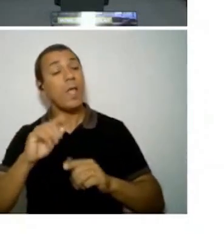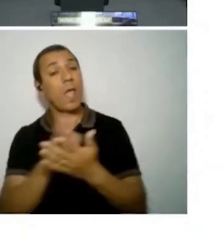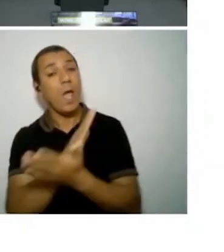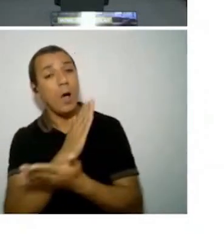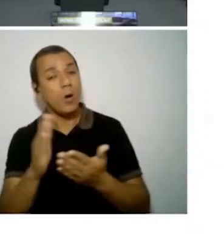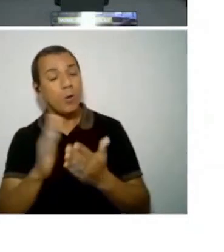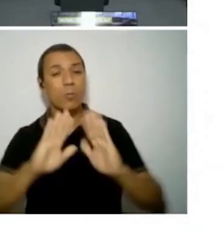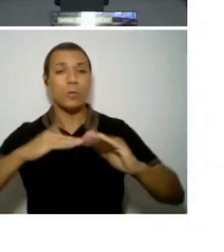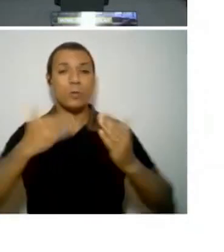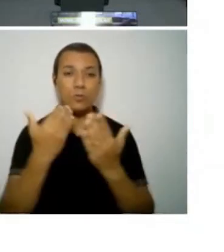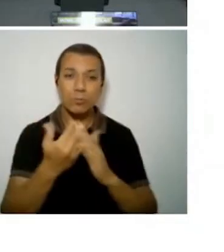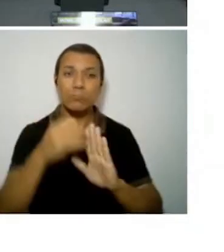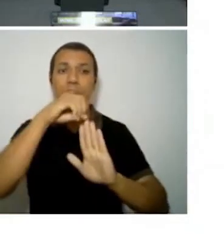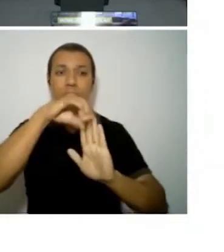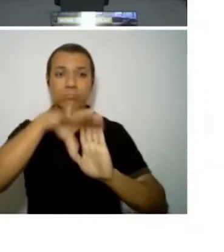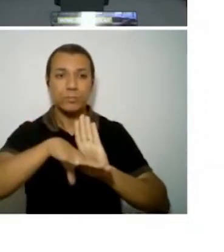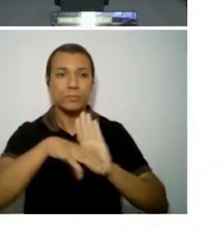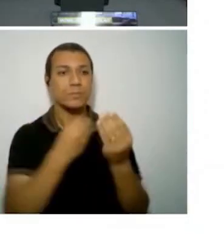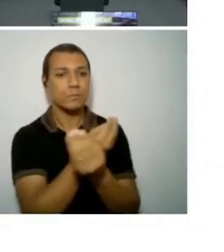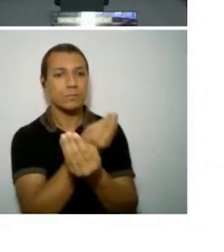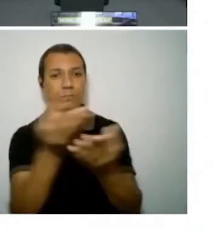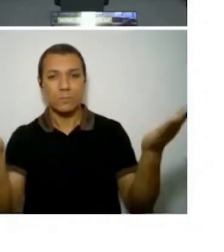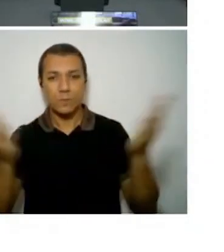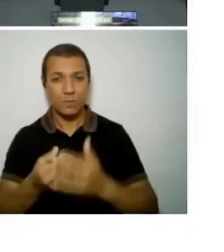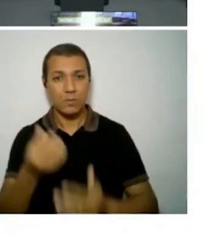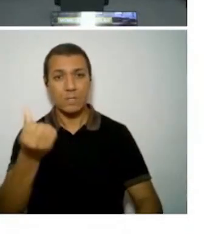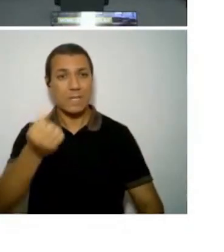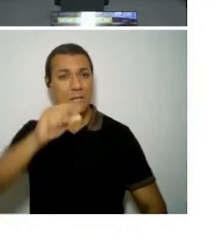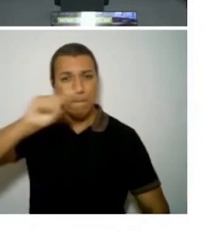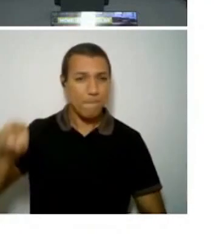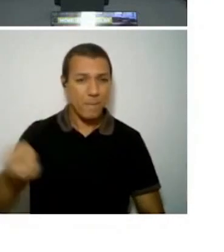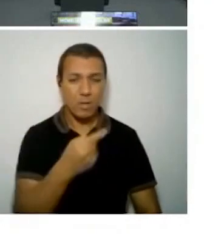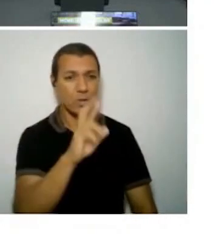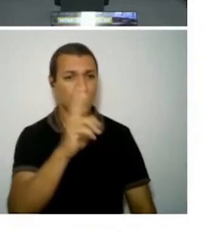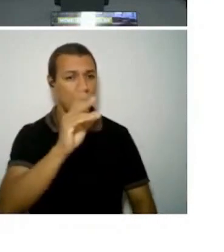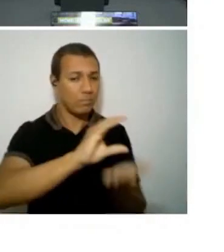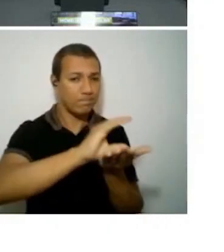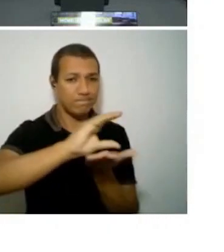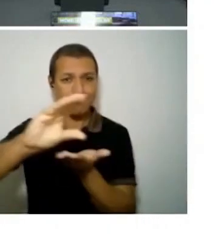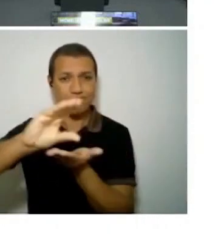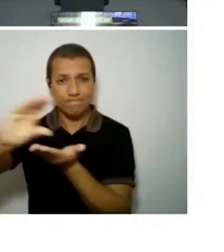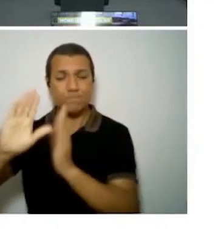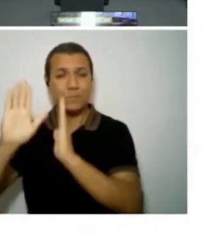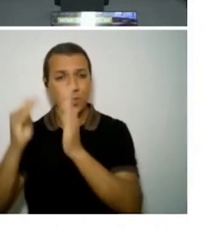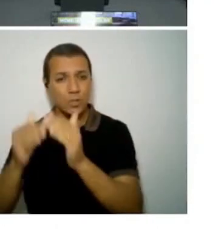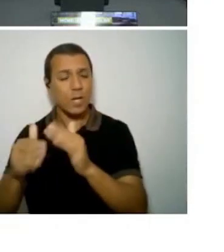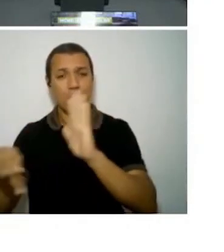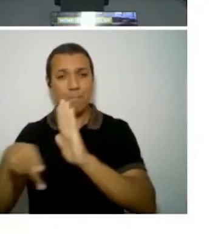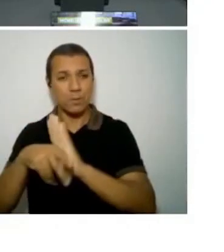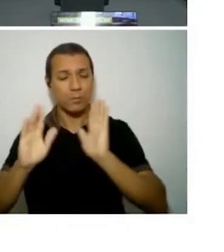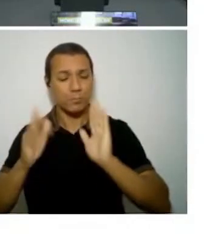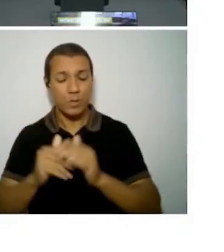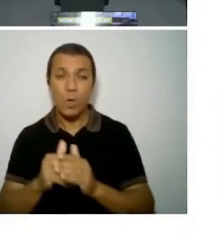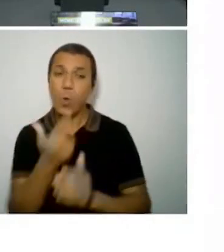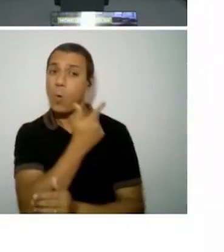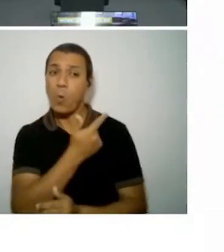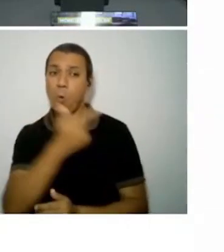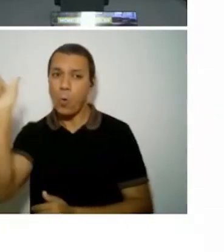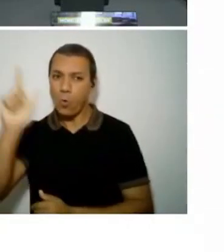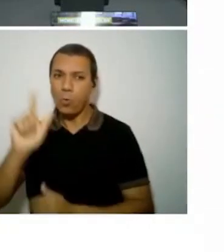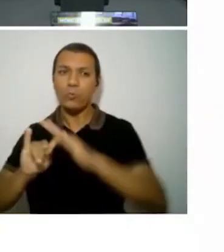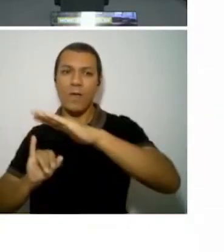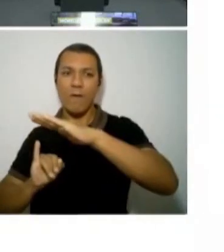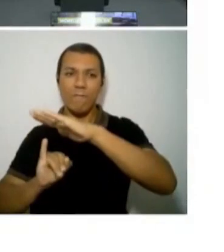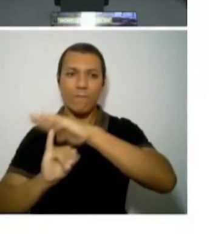desses formulários Então pelo menos R 6 milhões deais já estão encomendados aqui e outros investimentos poderão ser